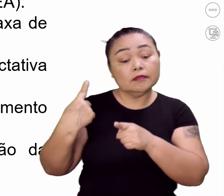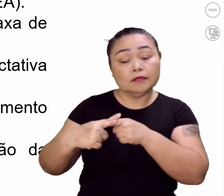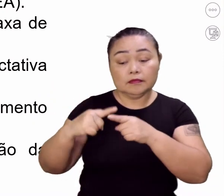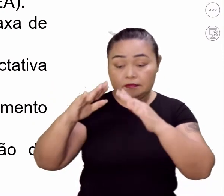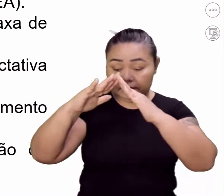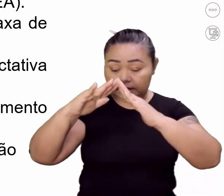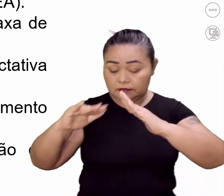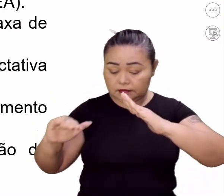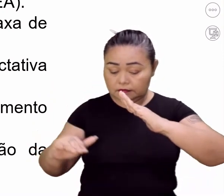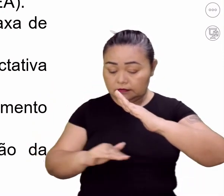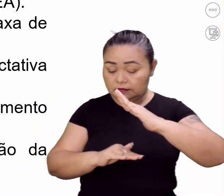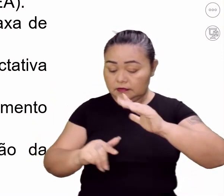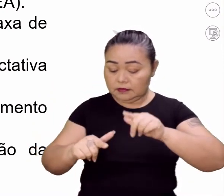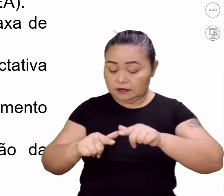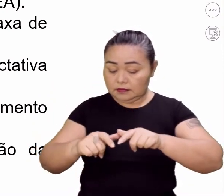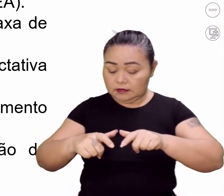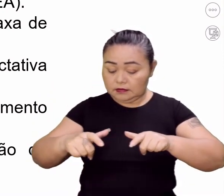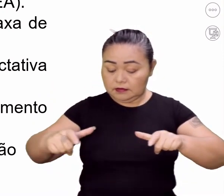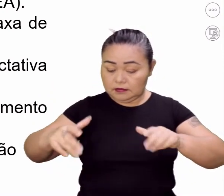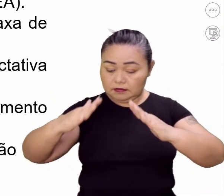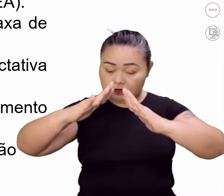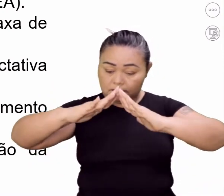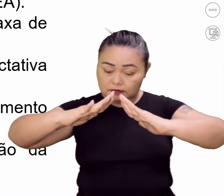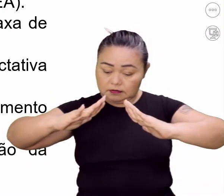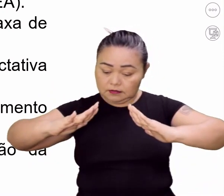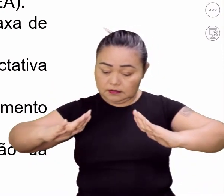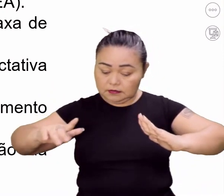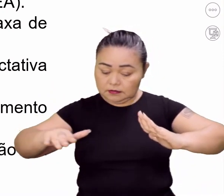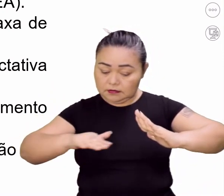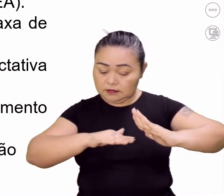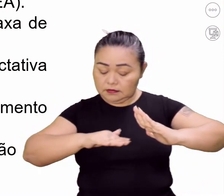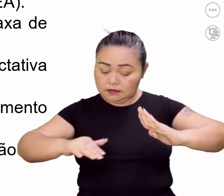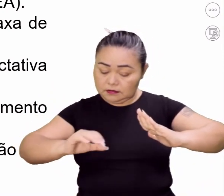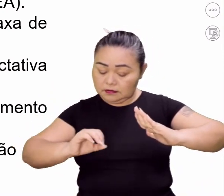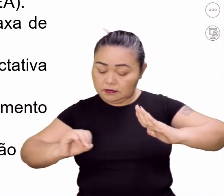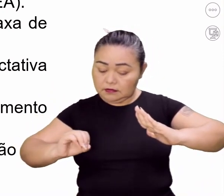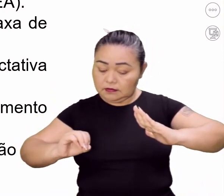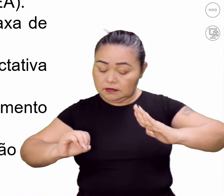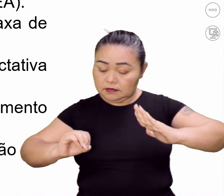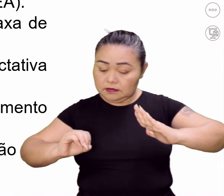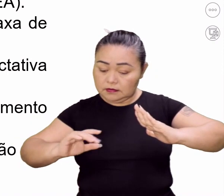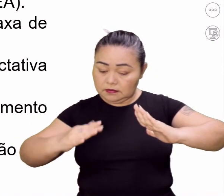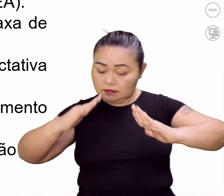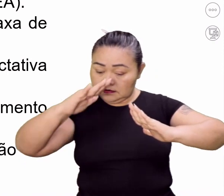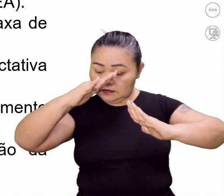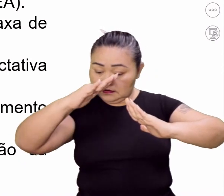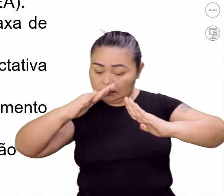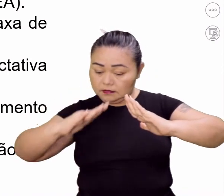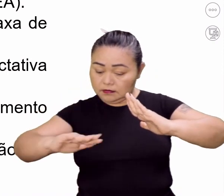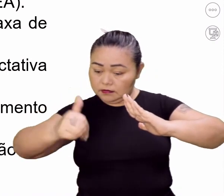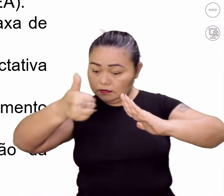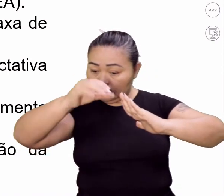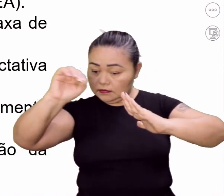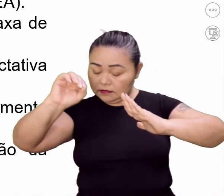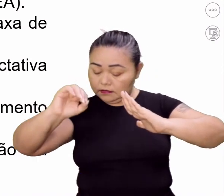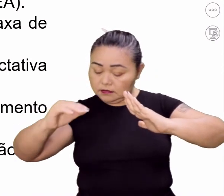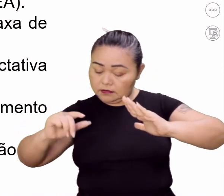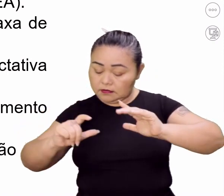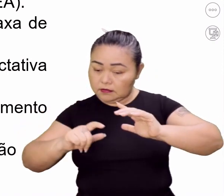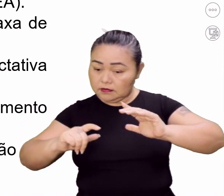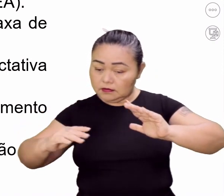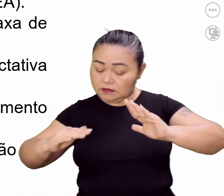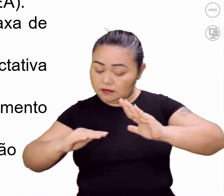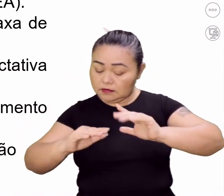da pirâmide, a pirâmide lá começa com 0. Exatamente. Lá em cima é os 100 anos. Então, se tiver